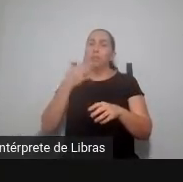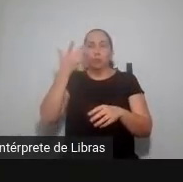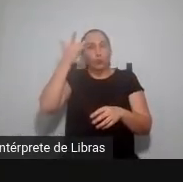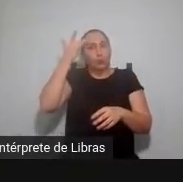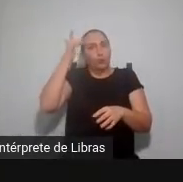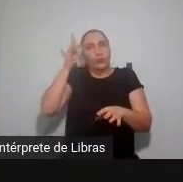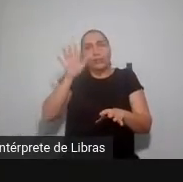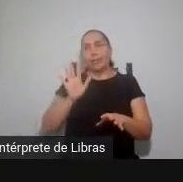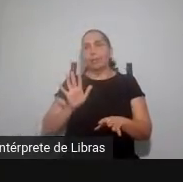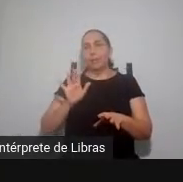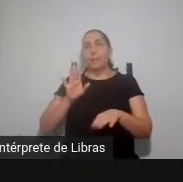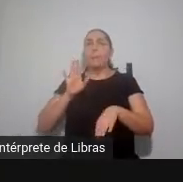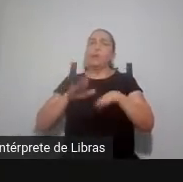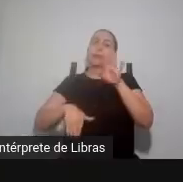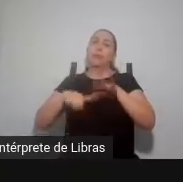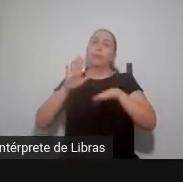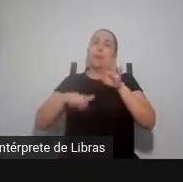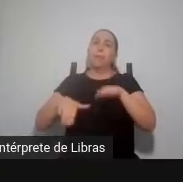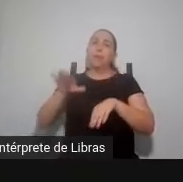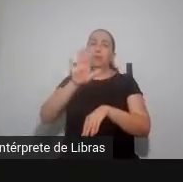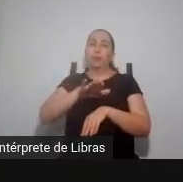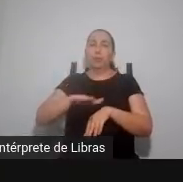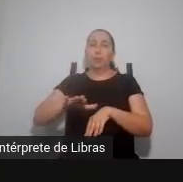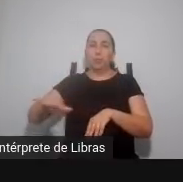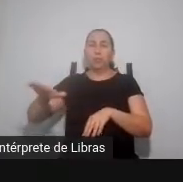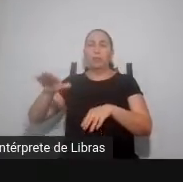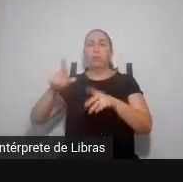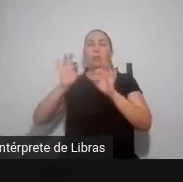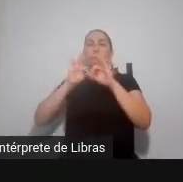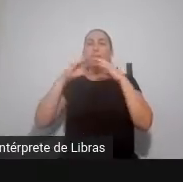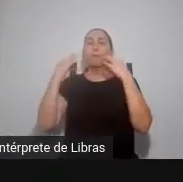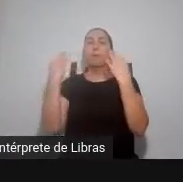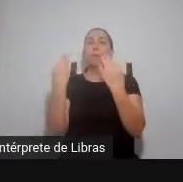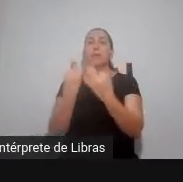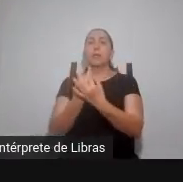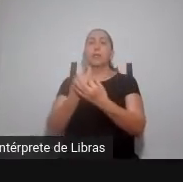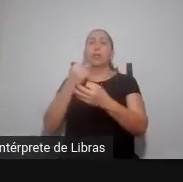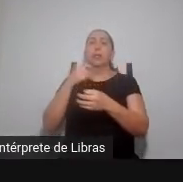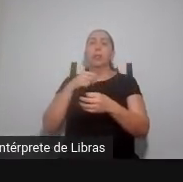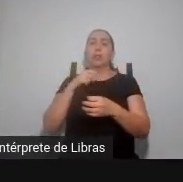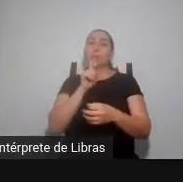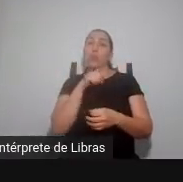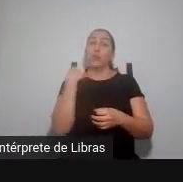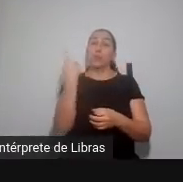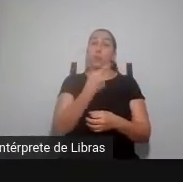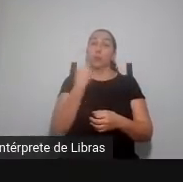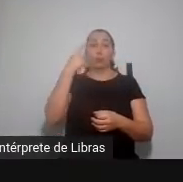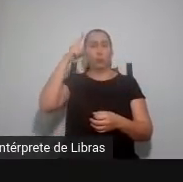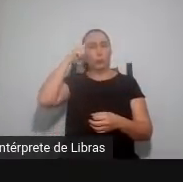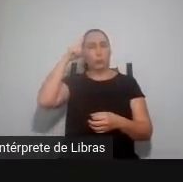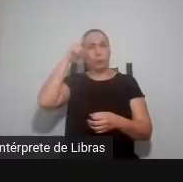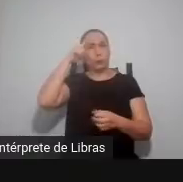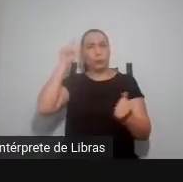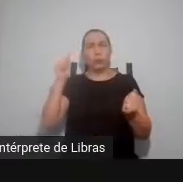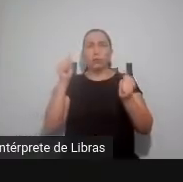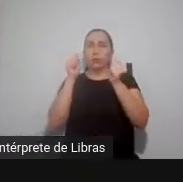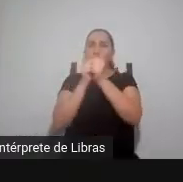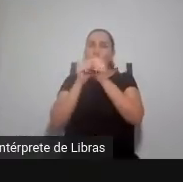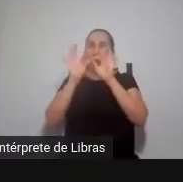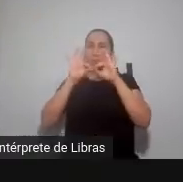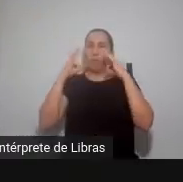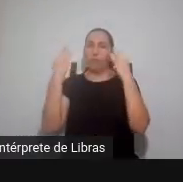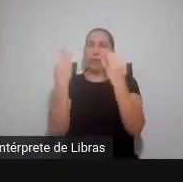que a família faz também, e a gente não está ali nesse dia a dia, no diálogo. Mas na hora da gente